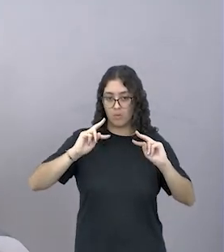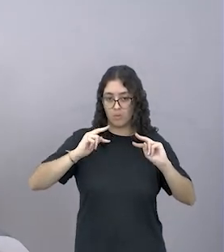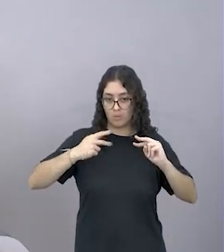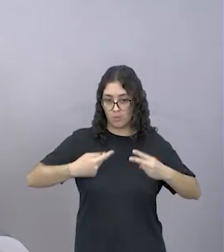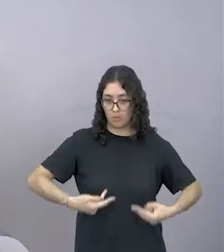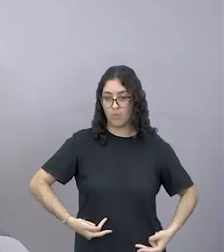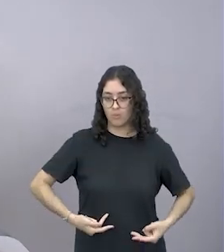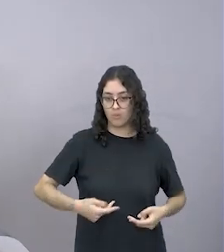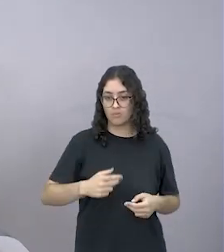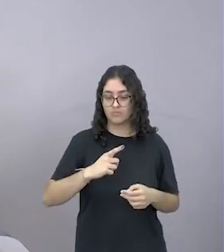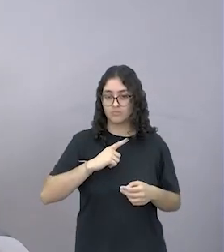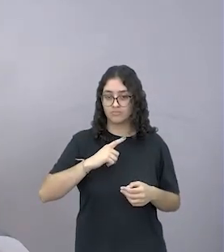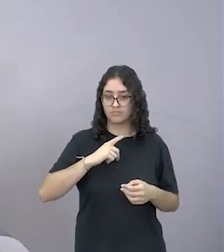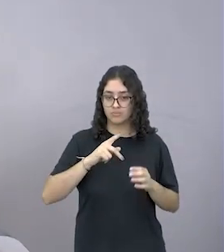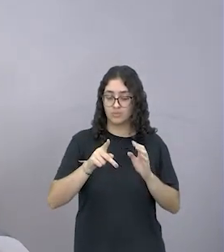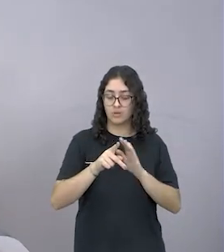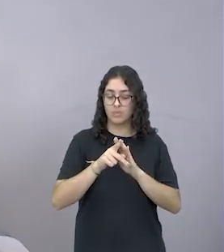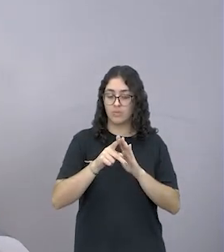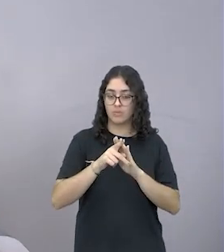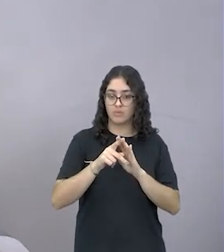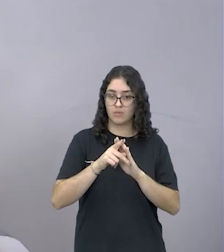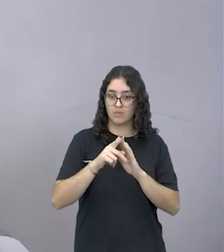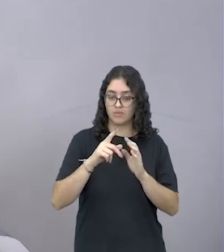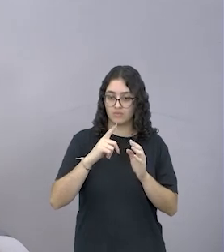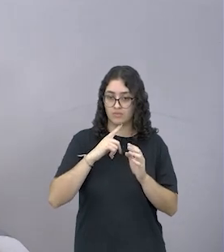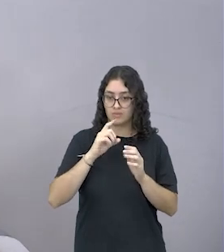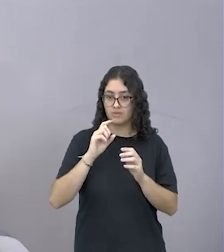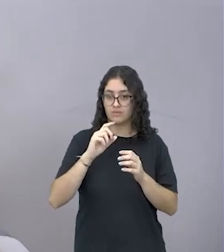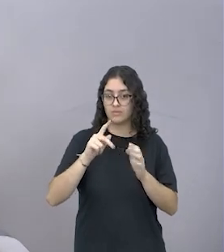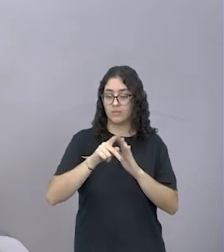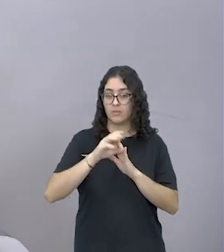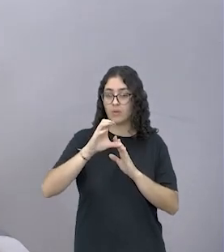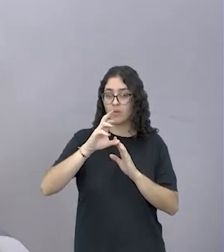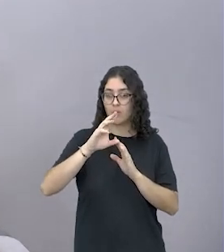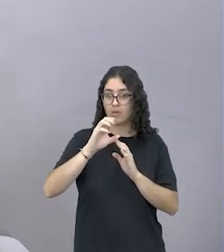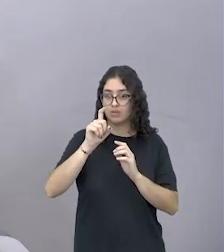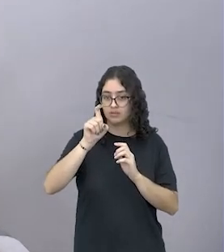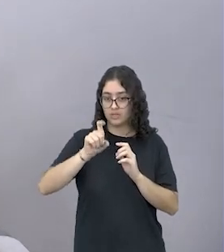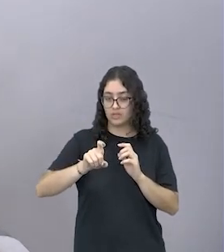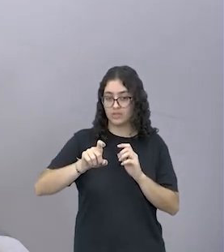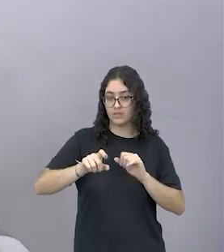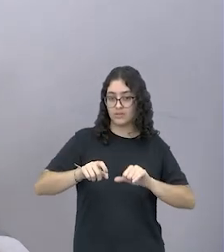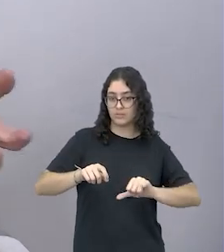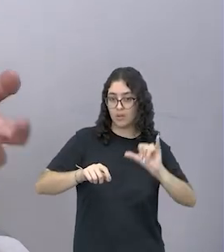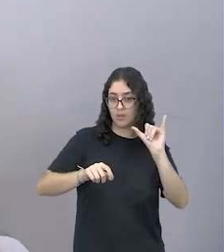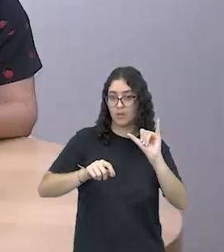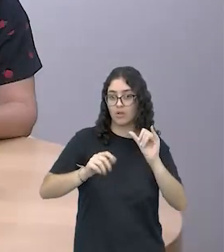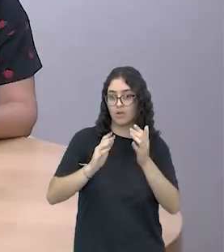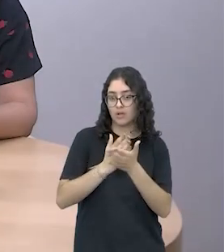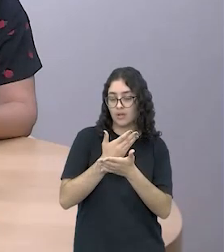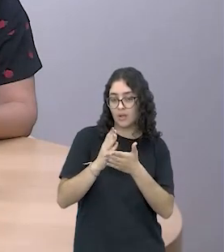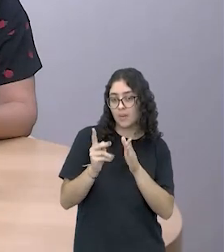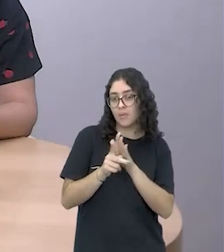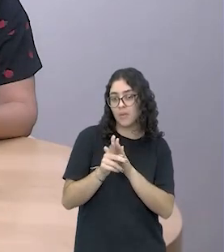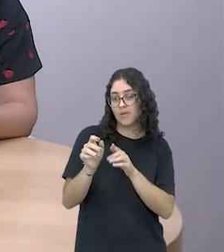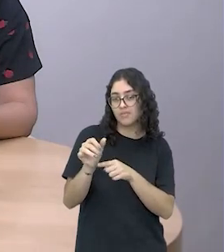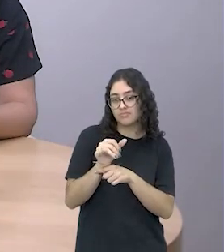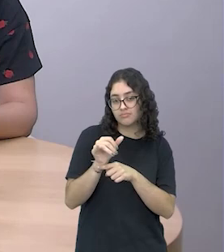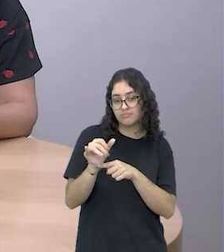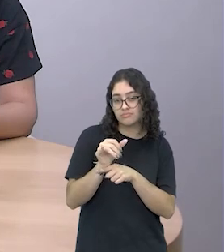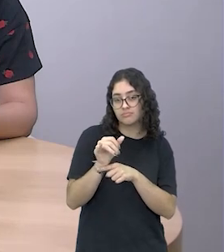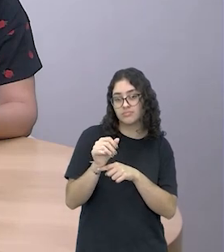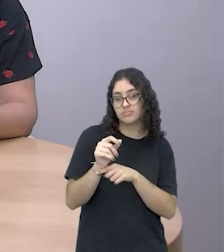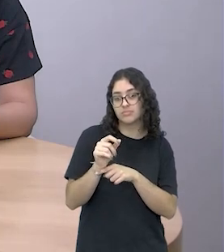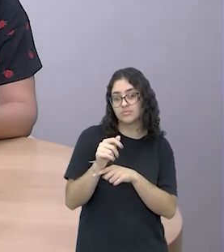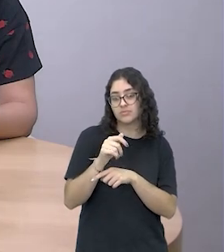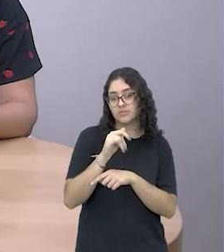cromossomos sexuais humanos de uma única pessoa, o X e o Y de uma única pessoa, usando uma pessoa